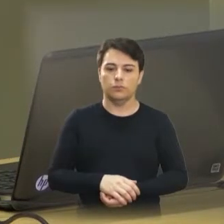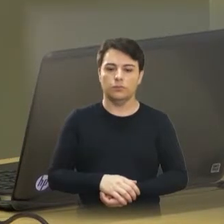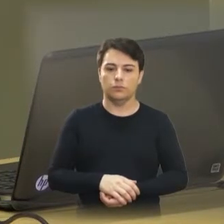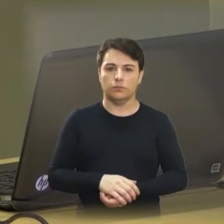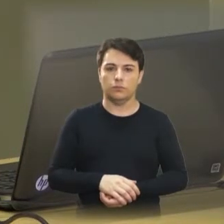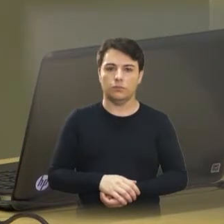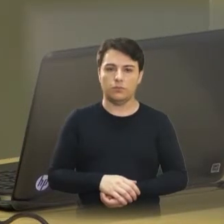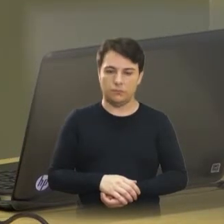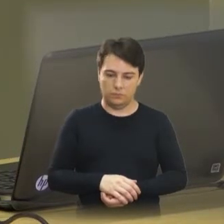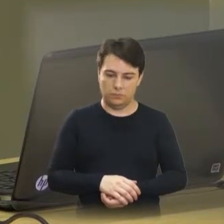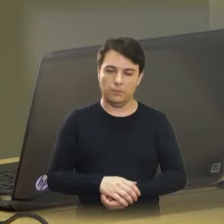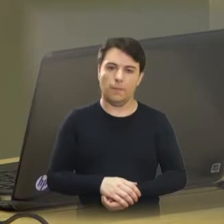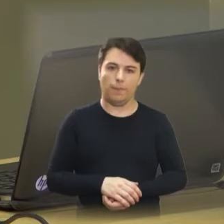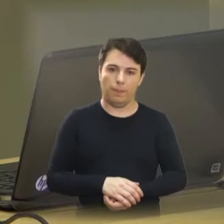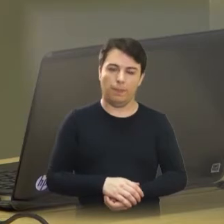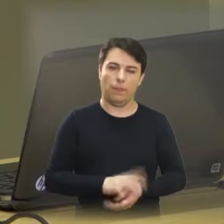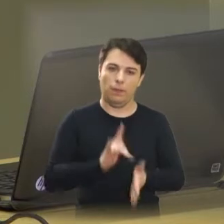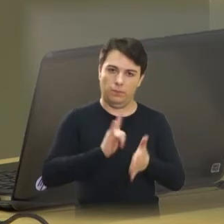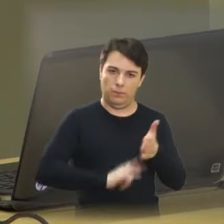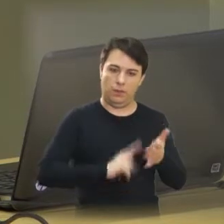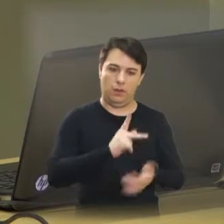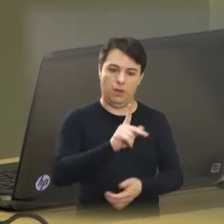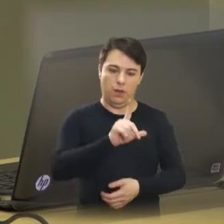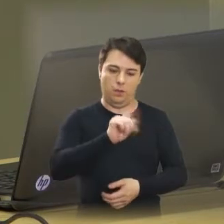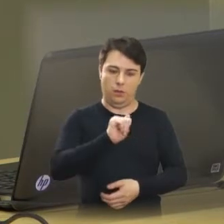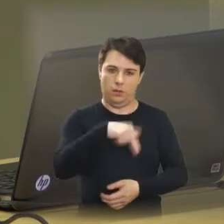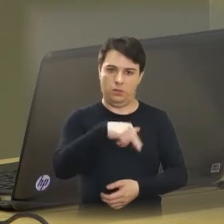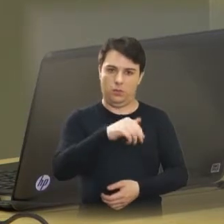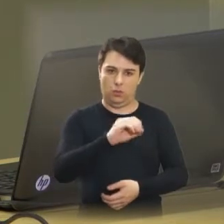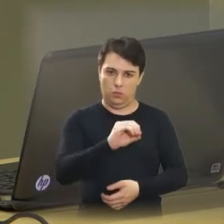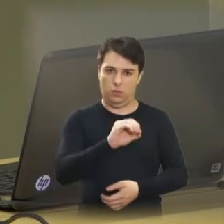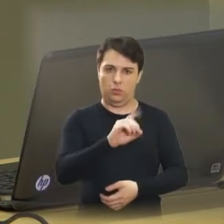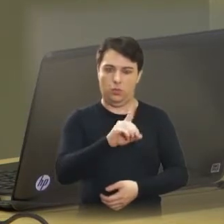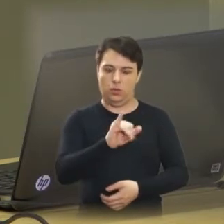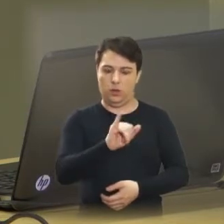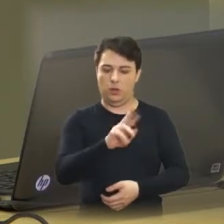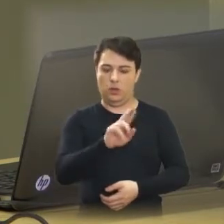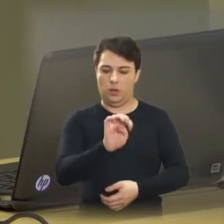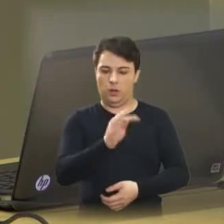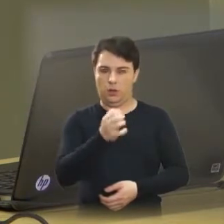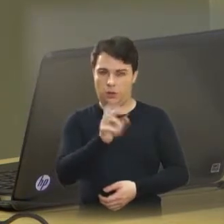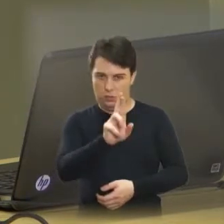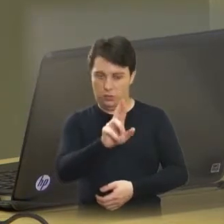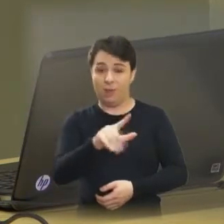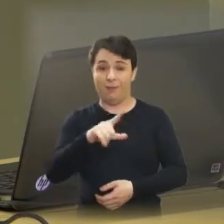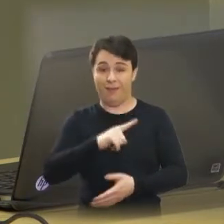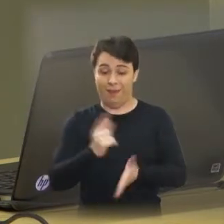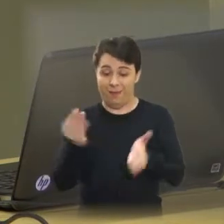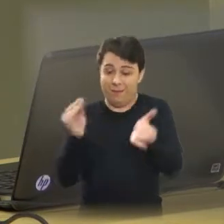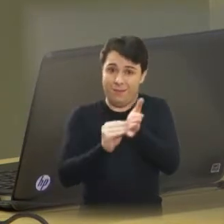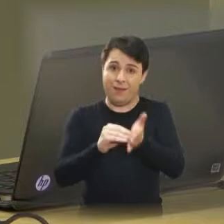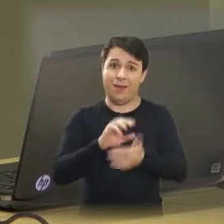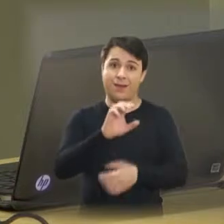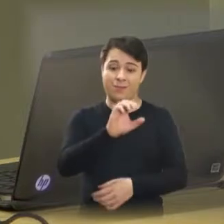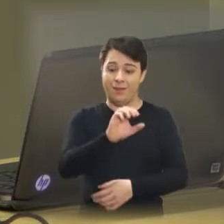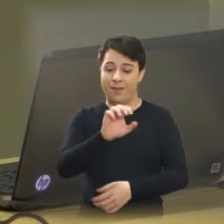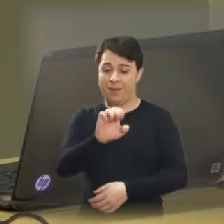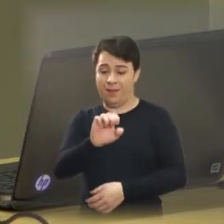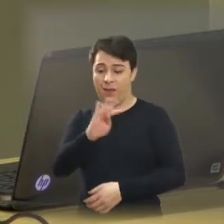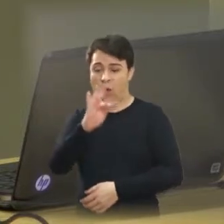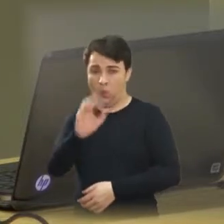Nós temos no plano diretor o CIECO. CIECO é Corredor de